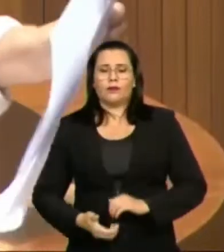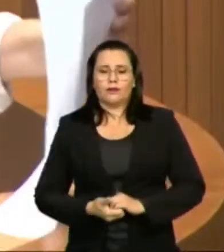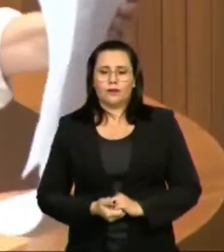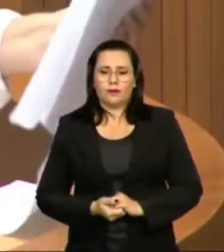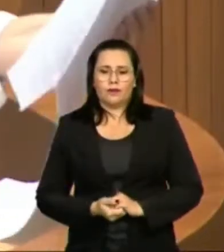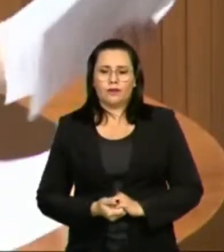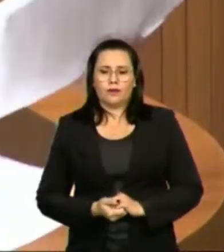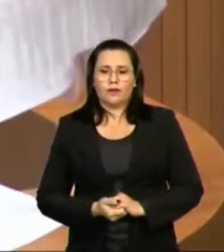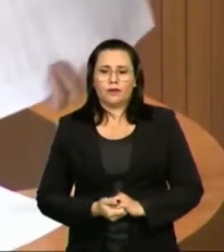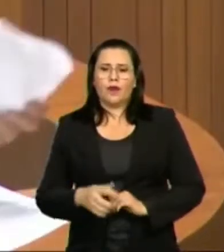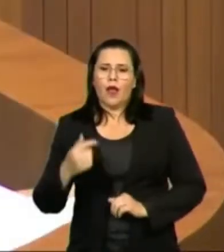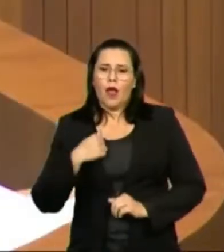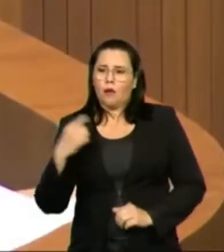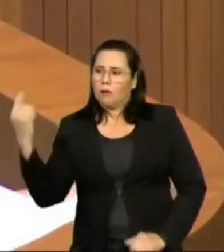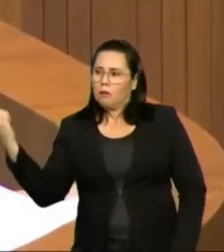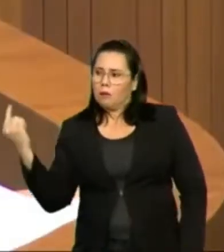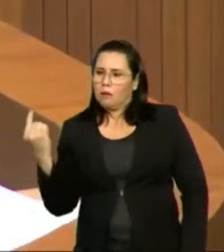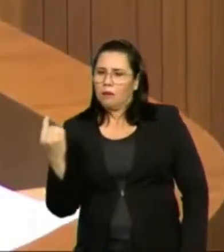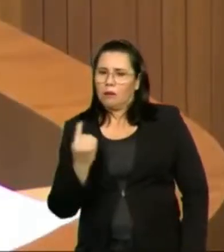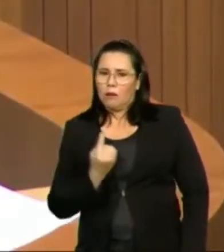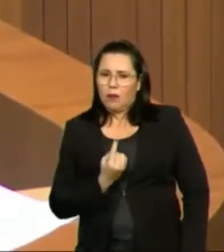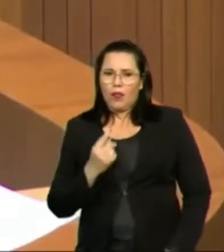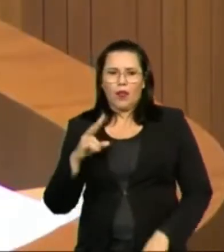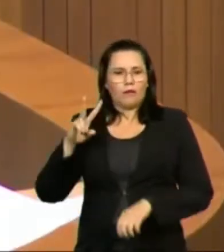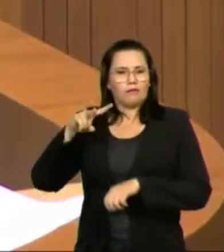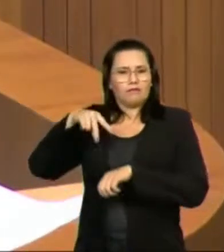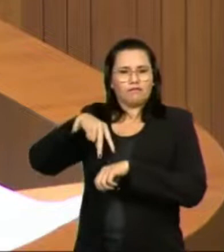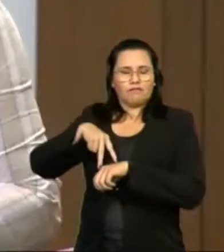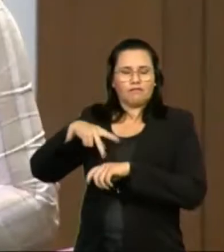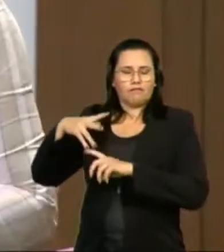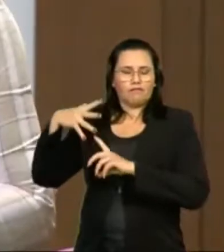O que me trouxe aqui mais uma vez nessa tribuna, como sempre?